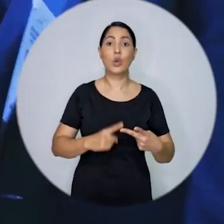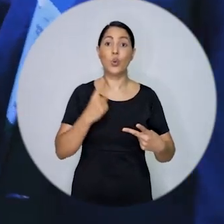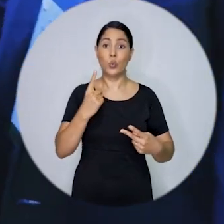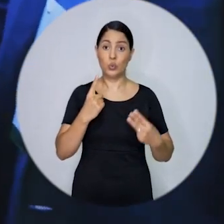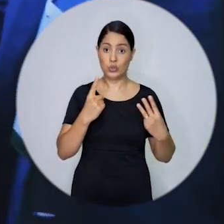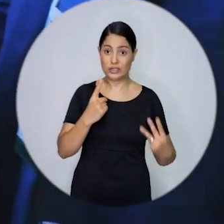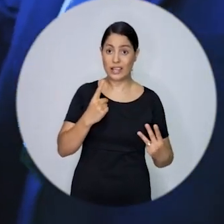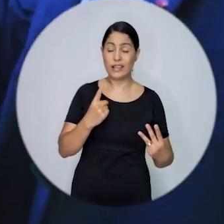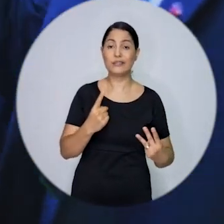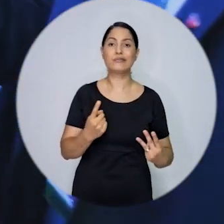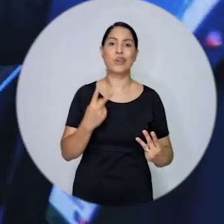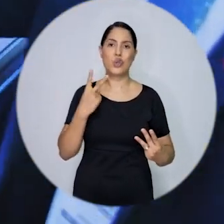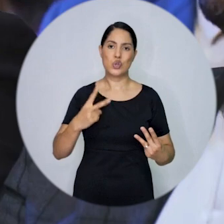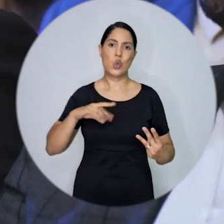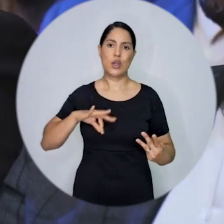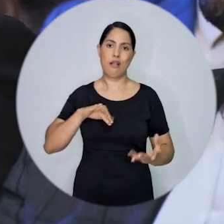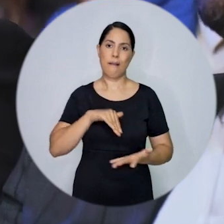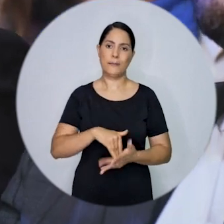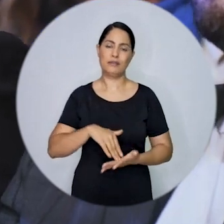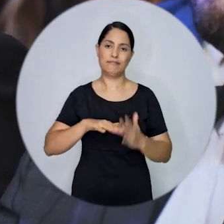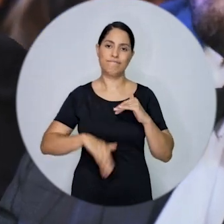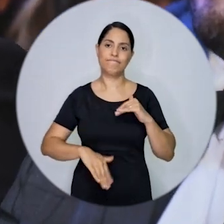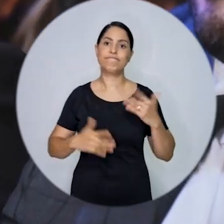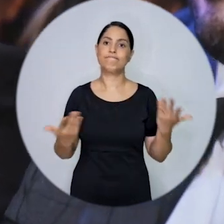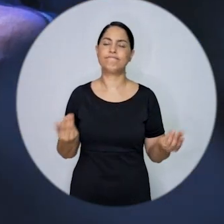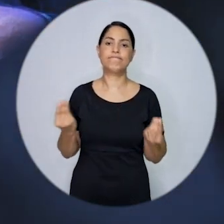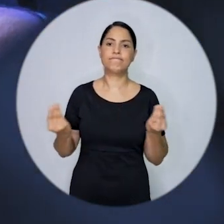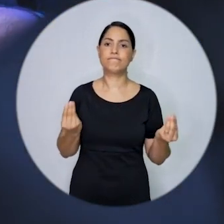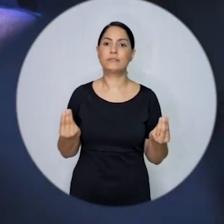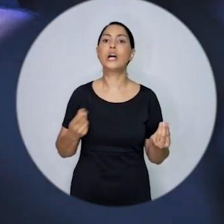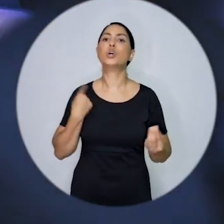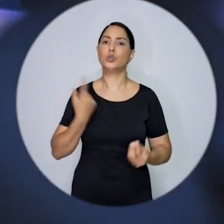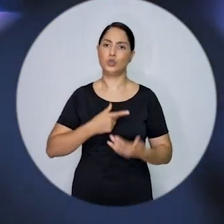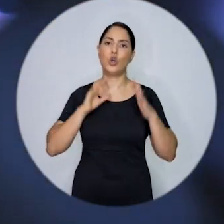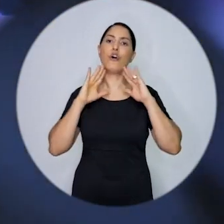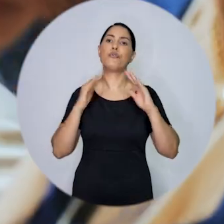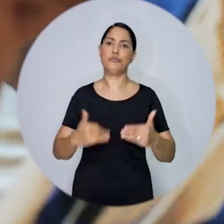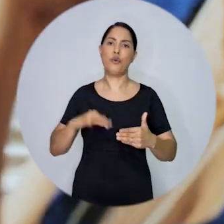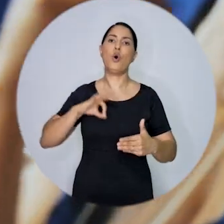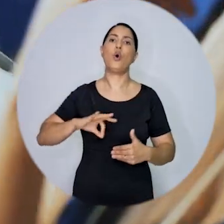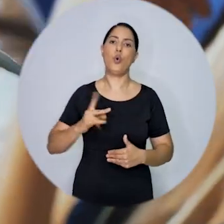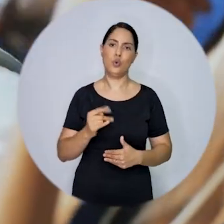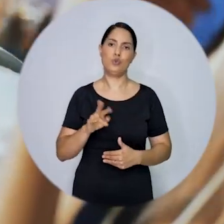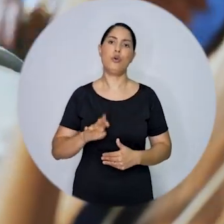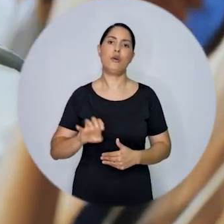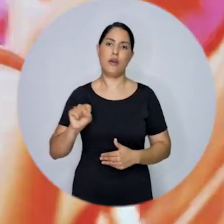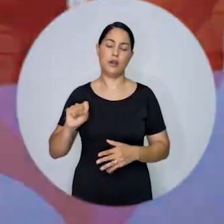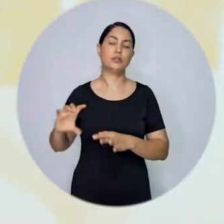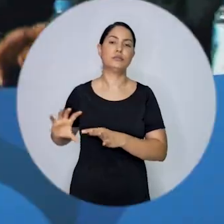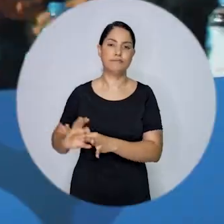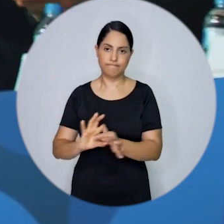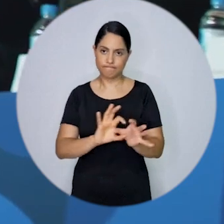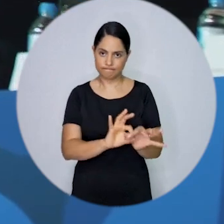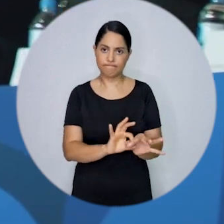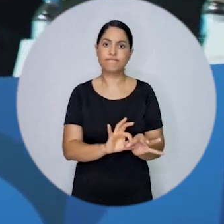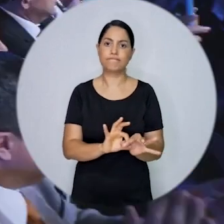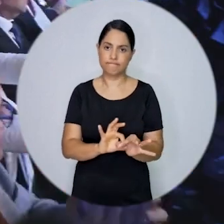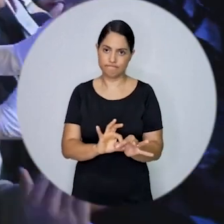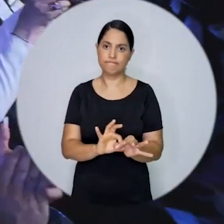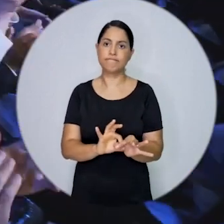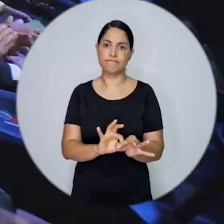2 salários mínimos. Isso demonstra o quê? Que precisamos focar nos honorários advocatícios, tanto no